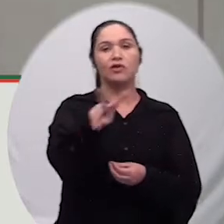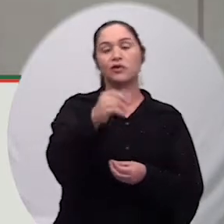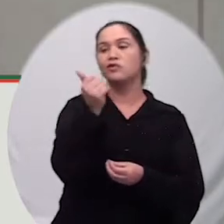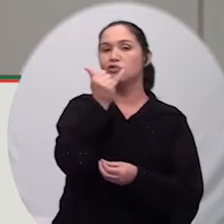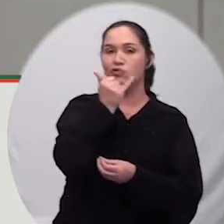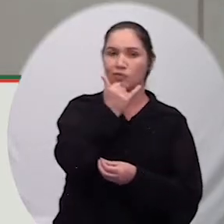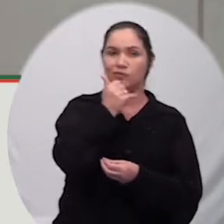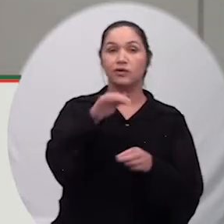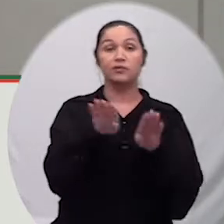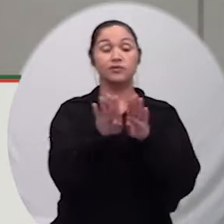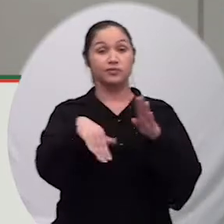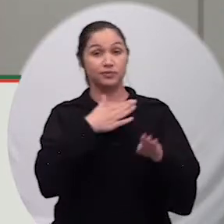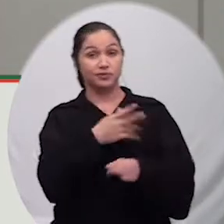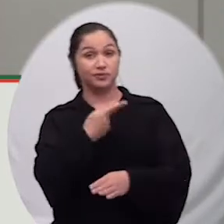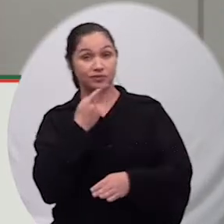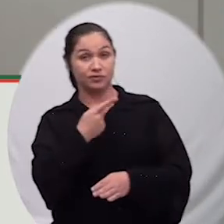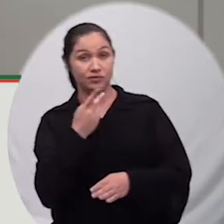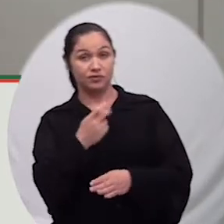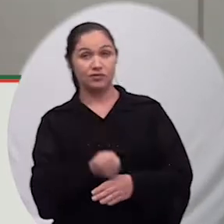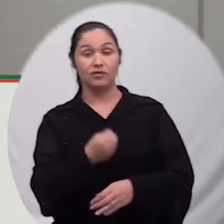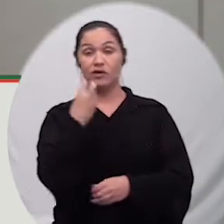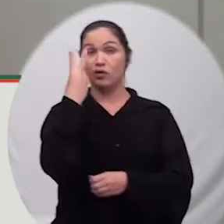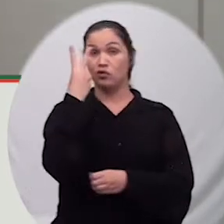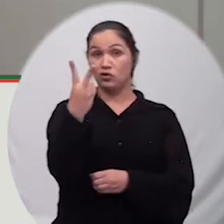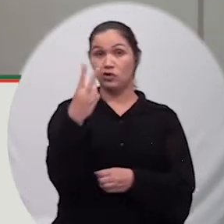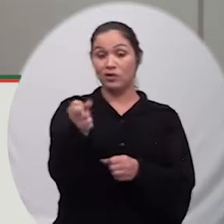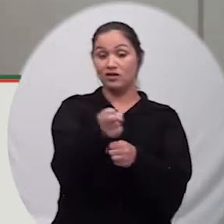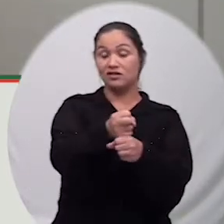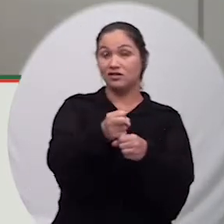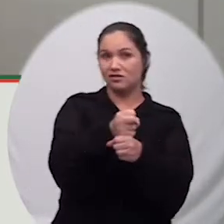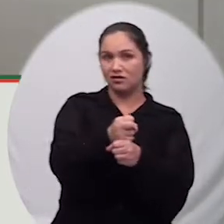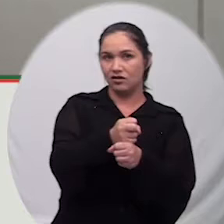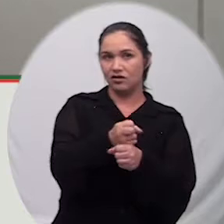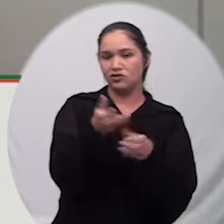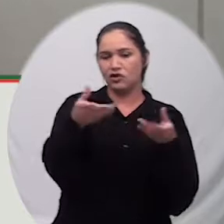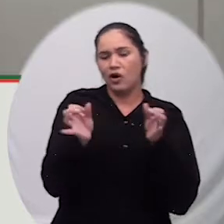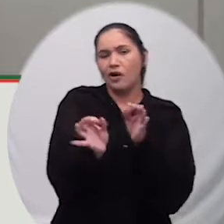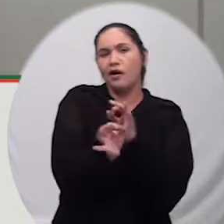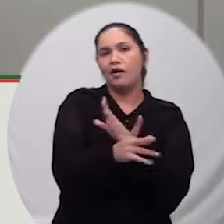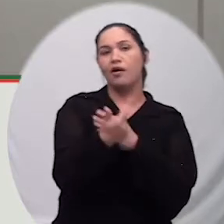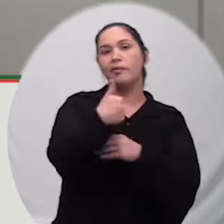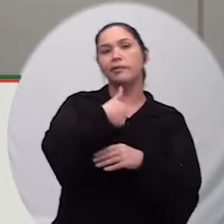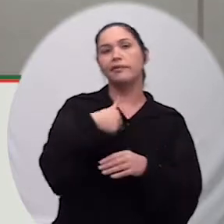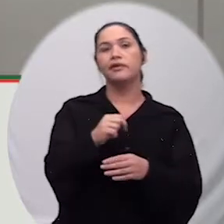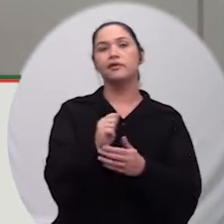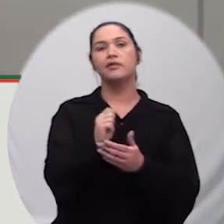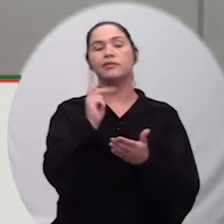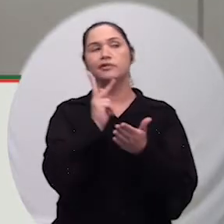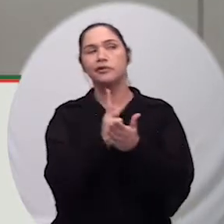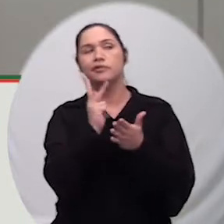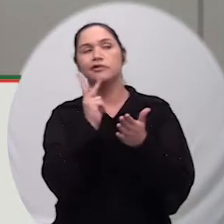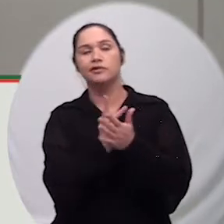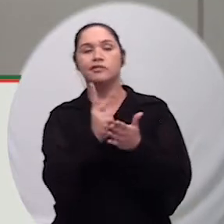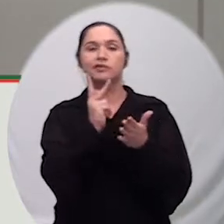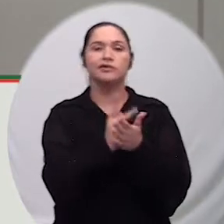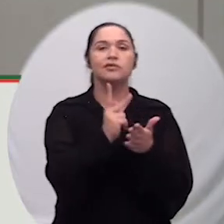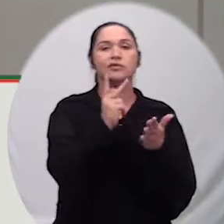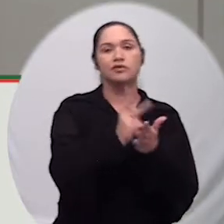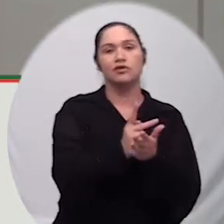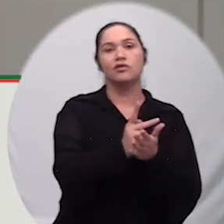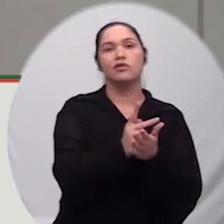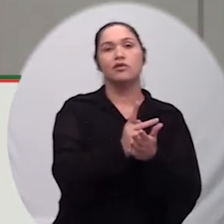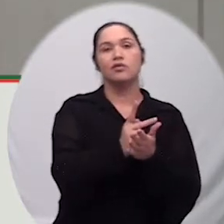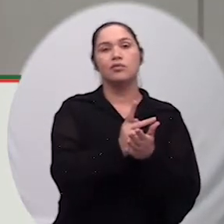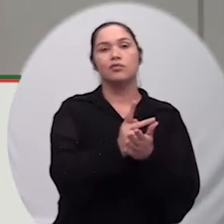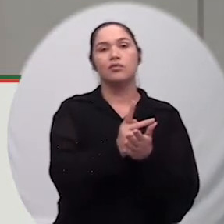também que em 2 anos que estão se fechando agora, eu sempre, sempre fui